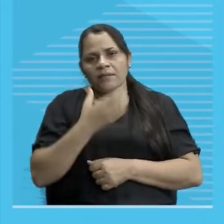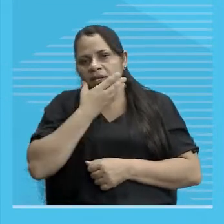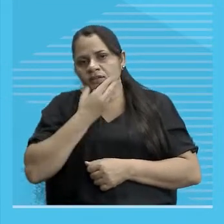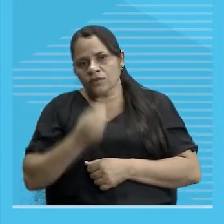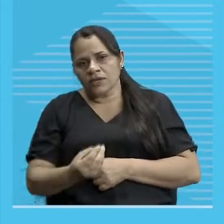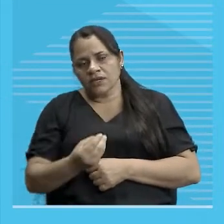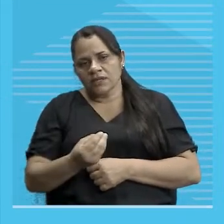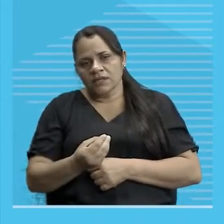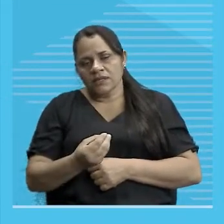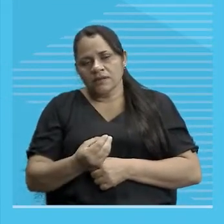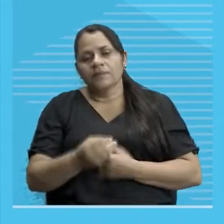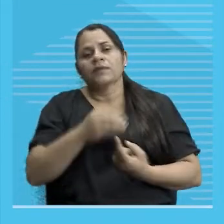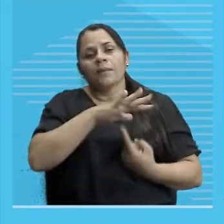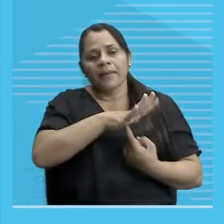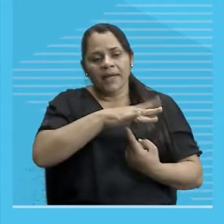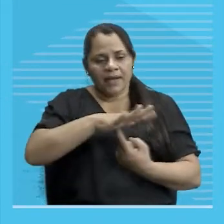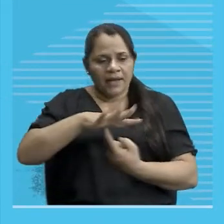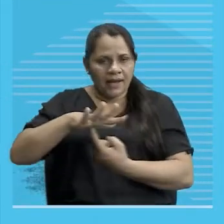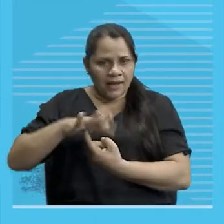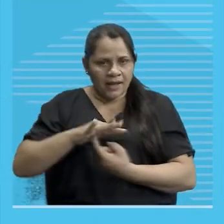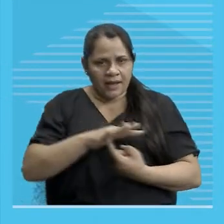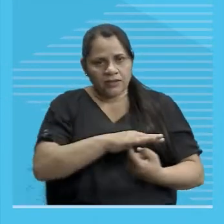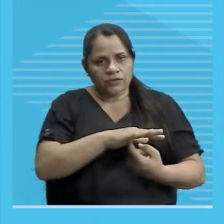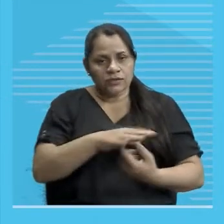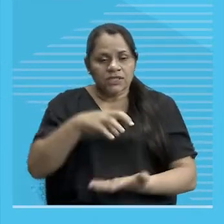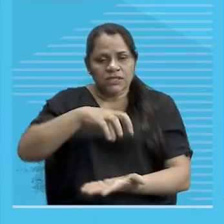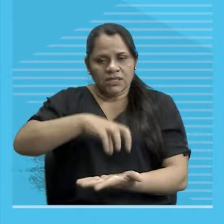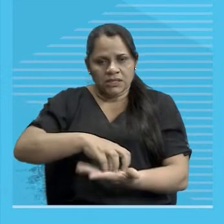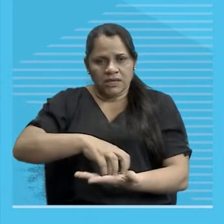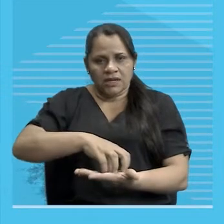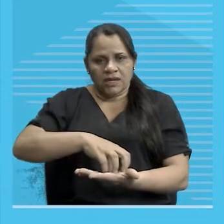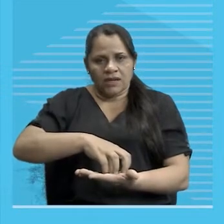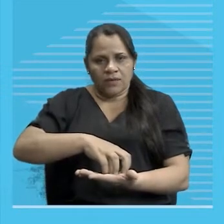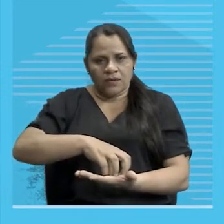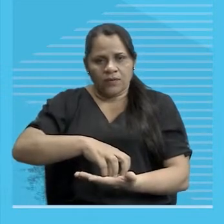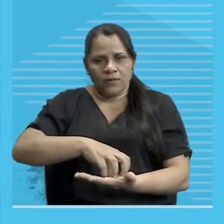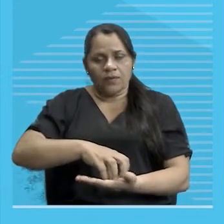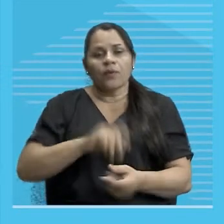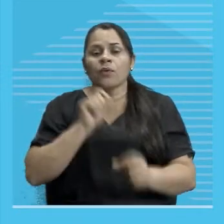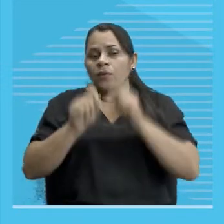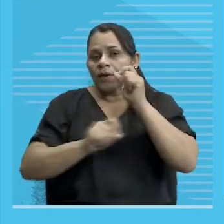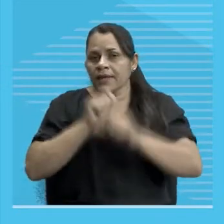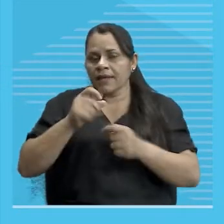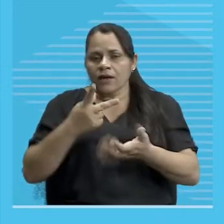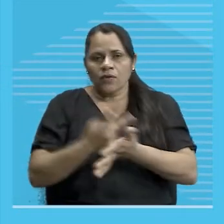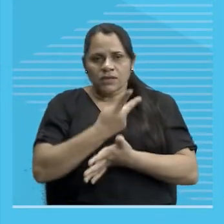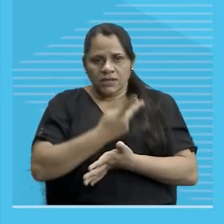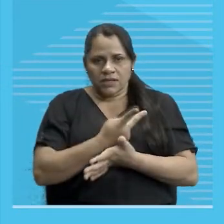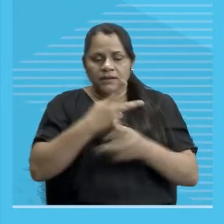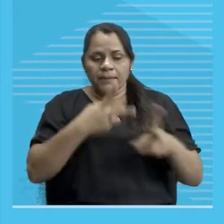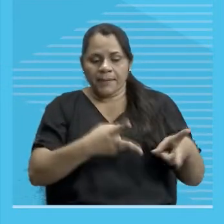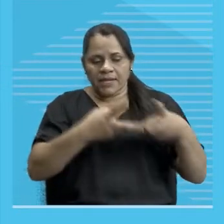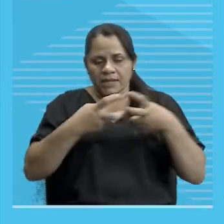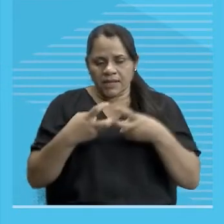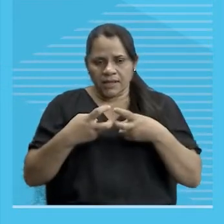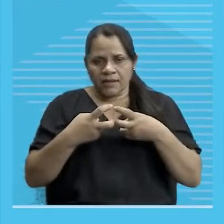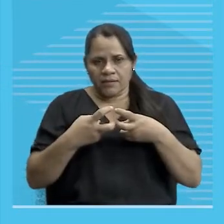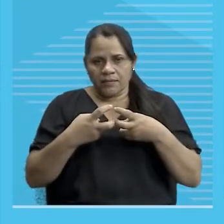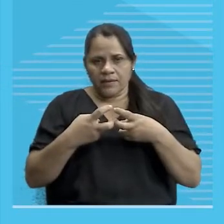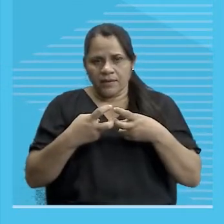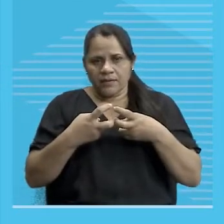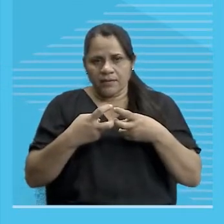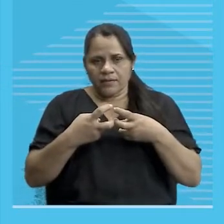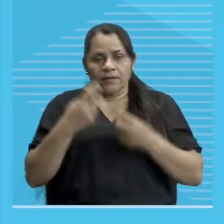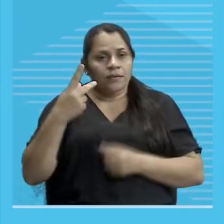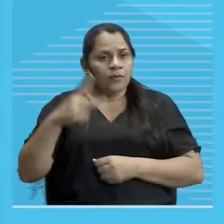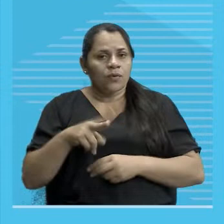mercado central, o que que vai acontecer? Eu vou perceber que, devido à especificação